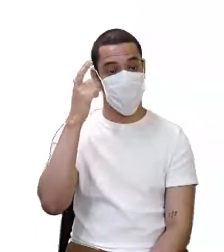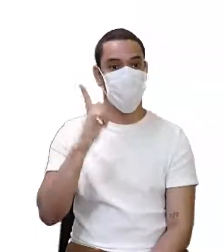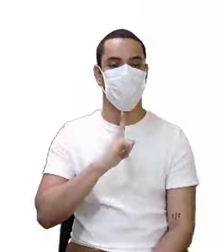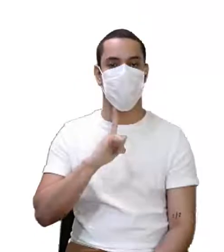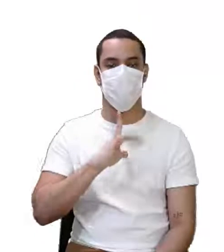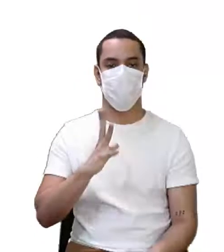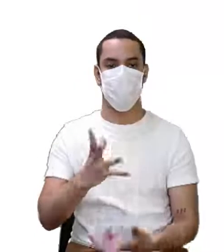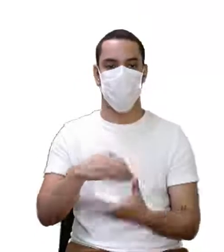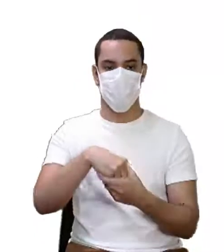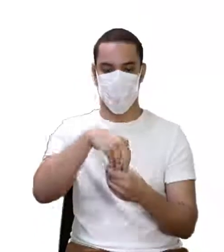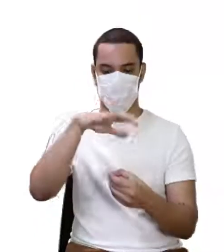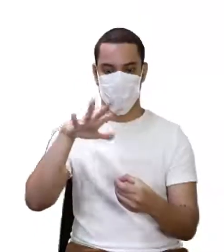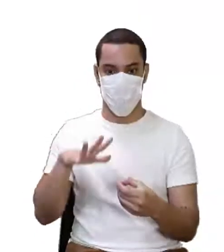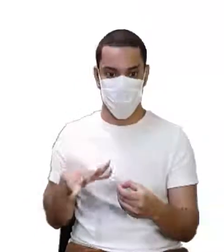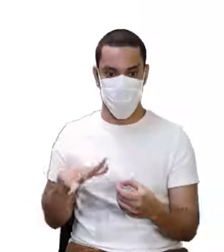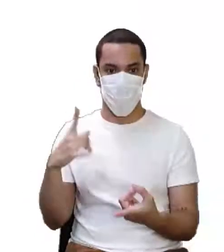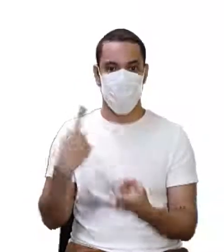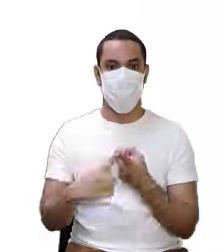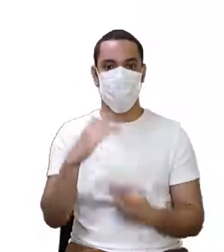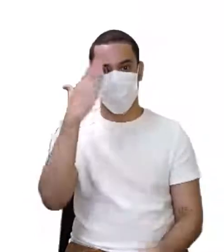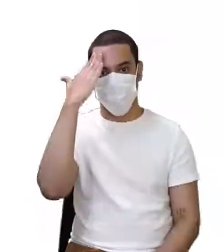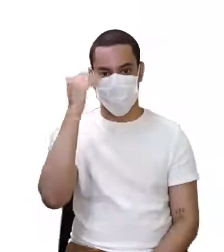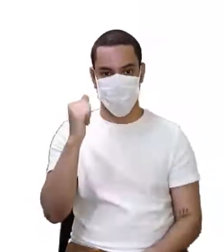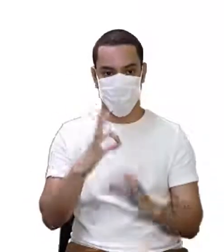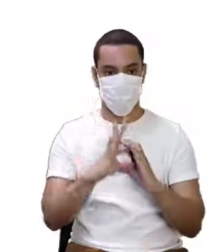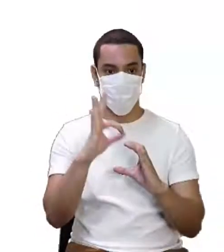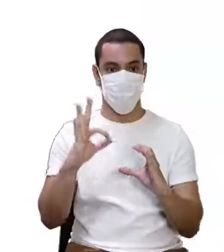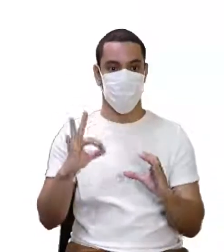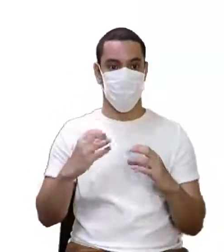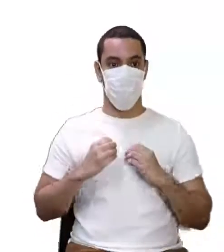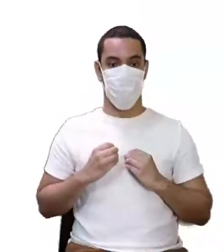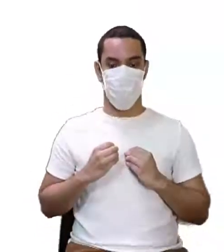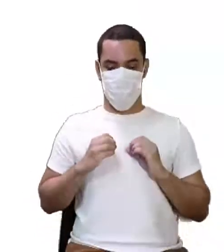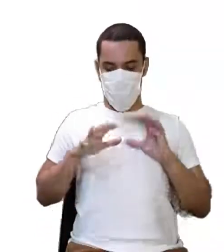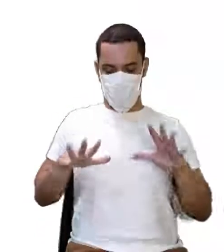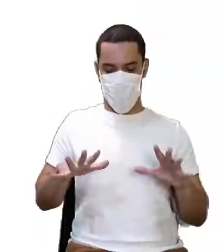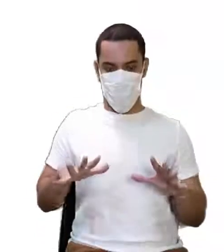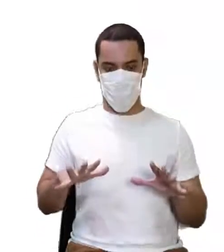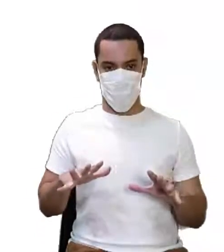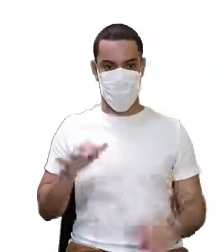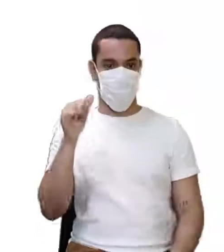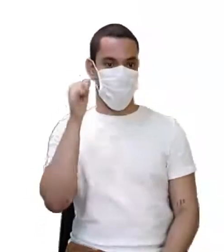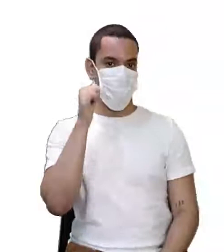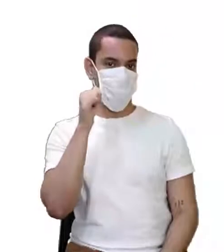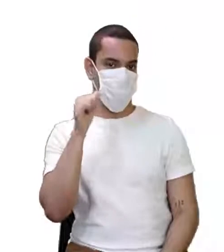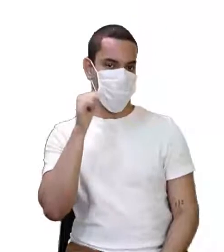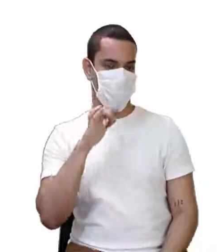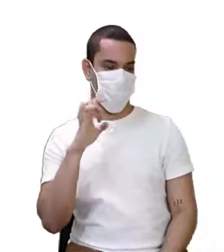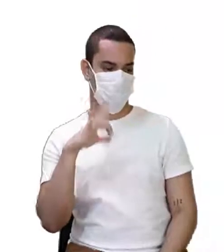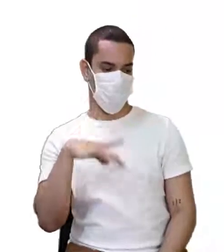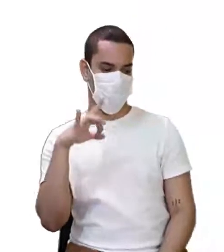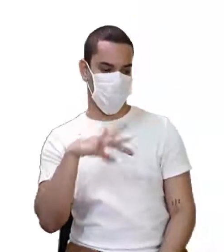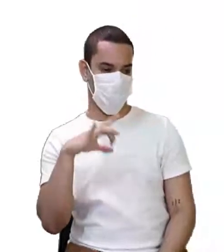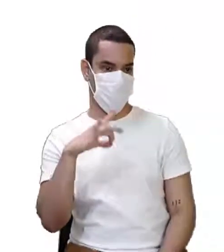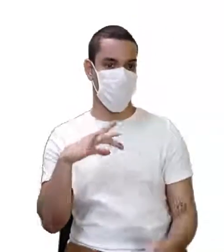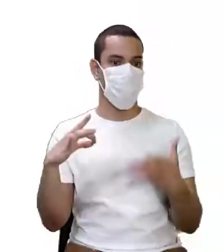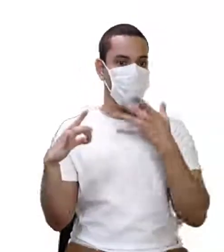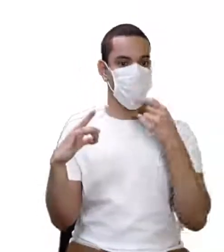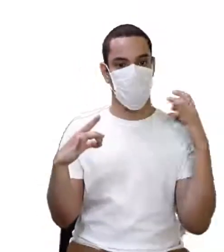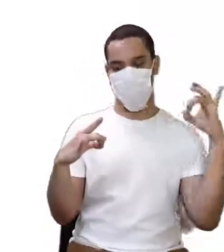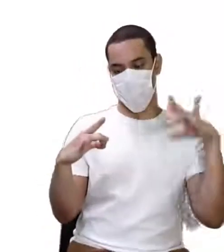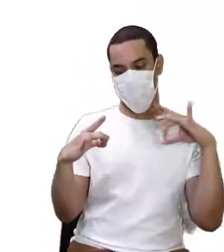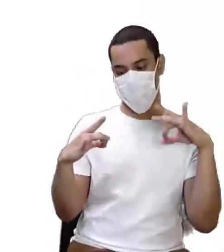externa. Isso quer dizer o quê? Que os seus gametas se encontram fora do corpo da fêmea. O macho e a fêmea se